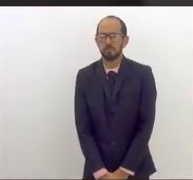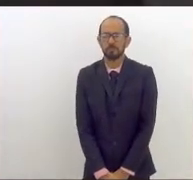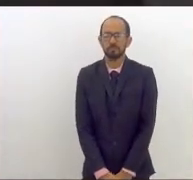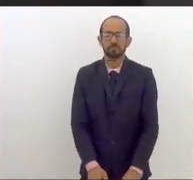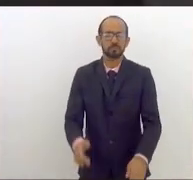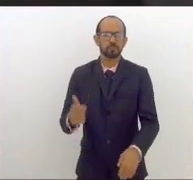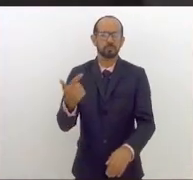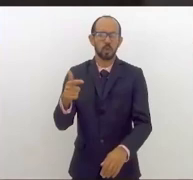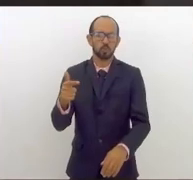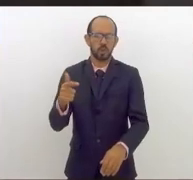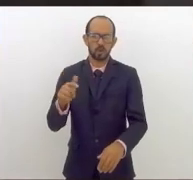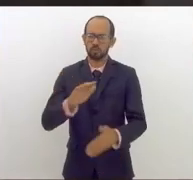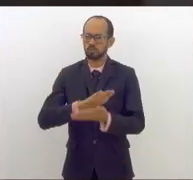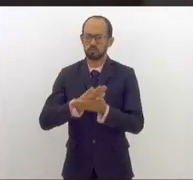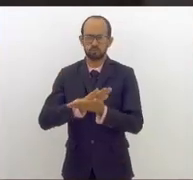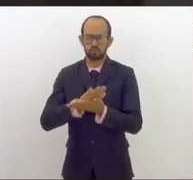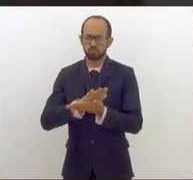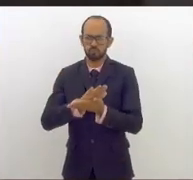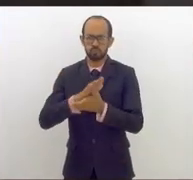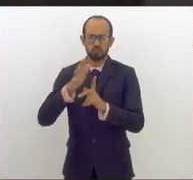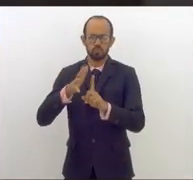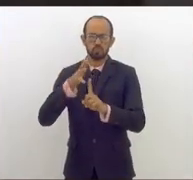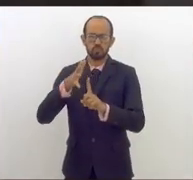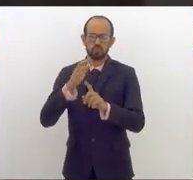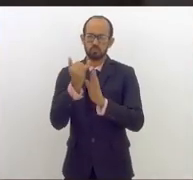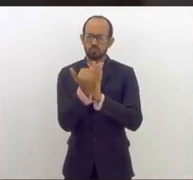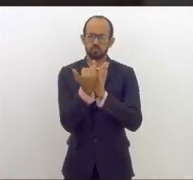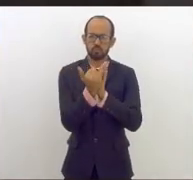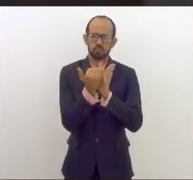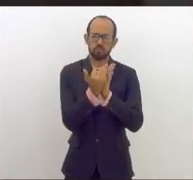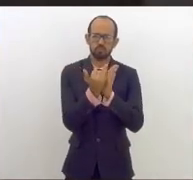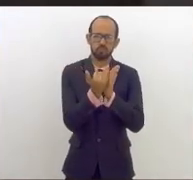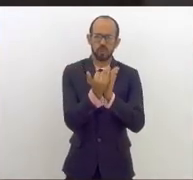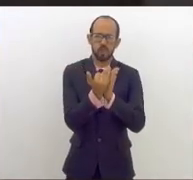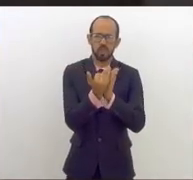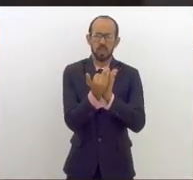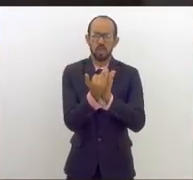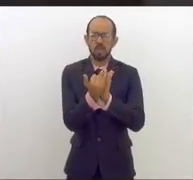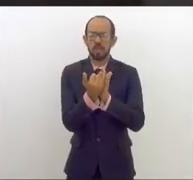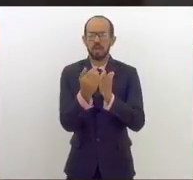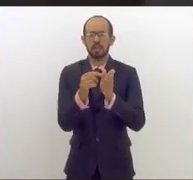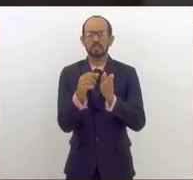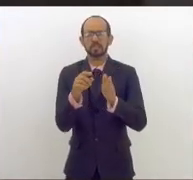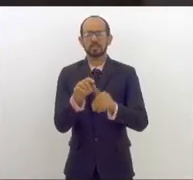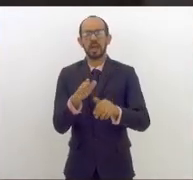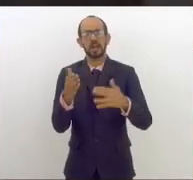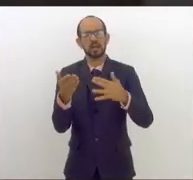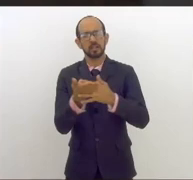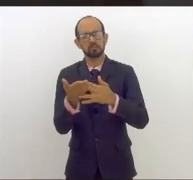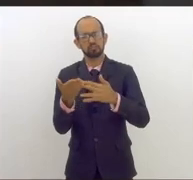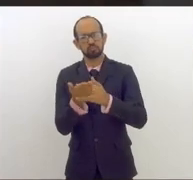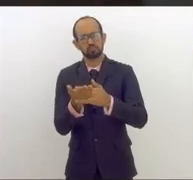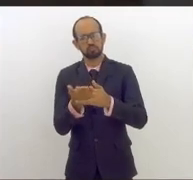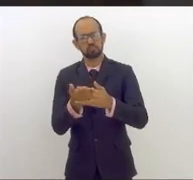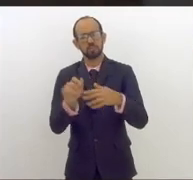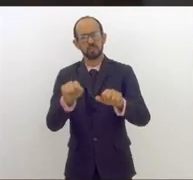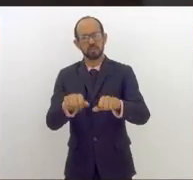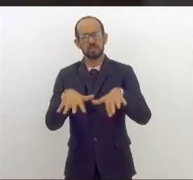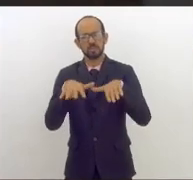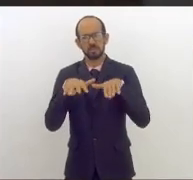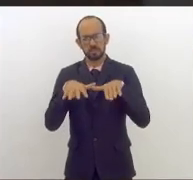ele não havendo mais oradores escritos está suspensa a